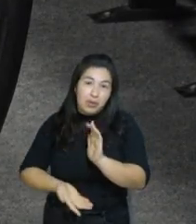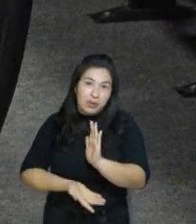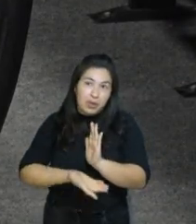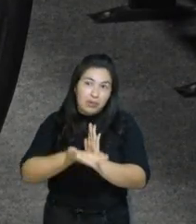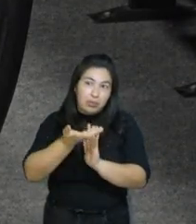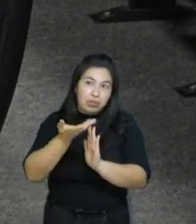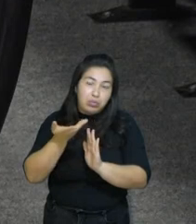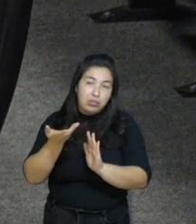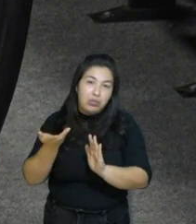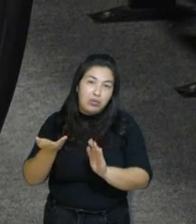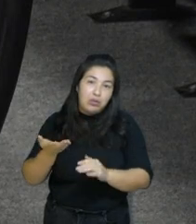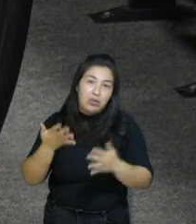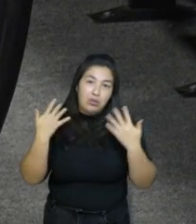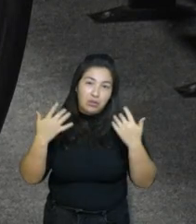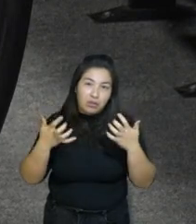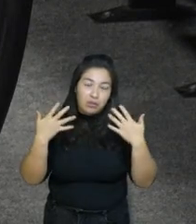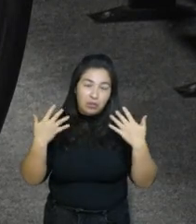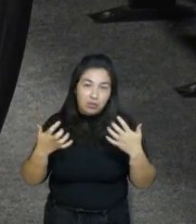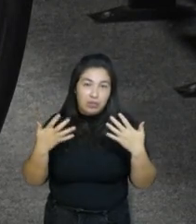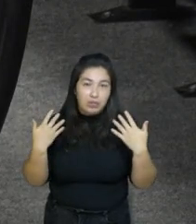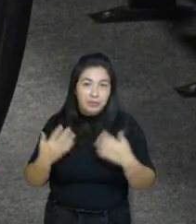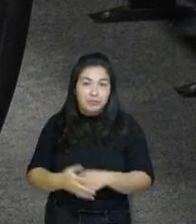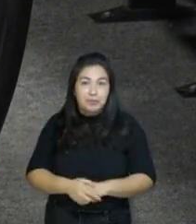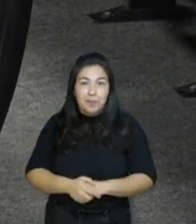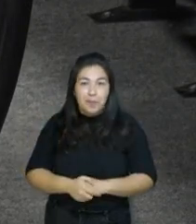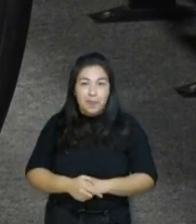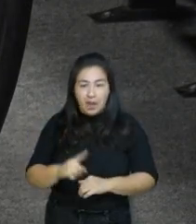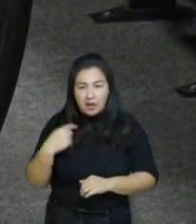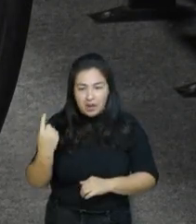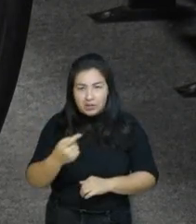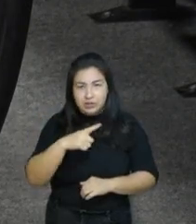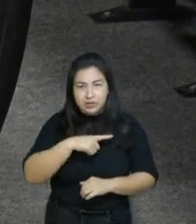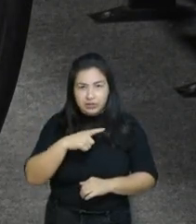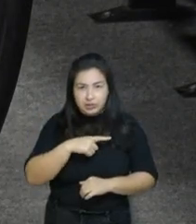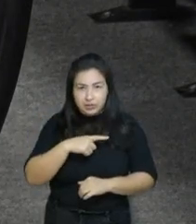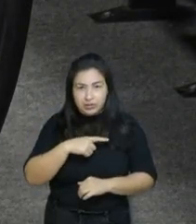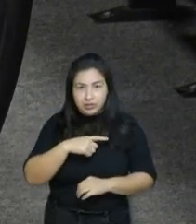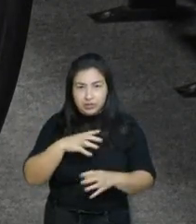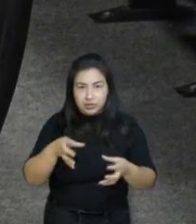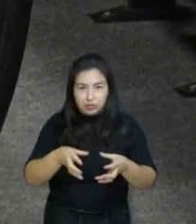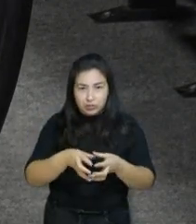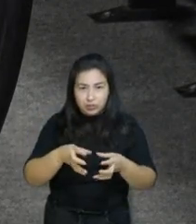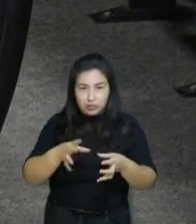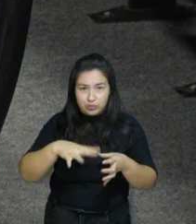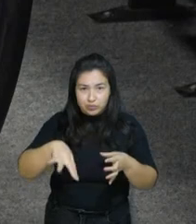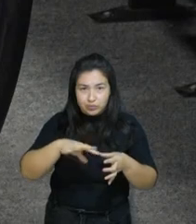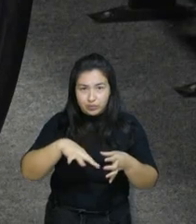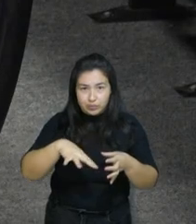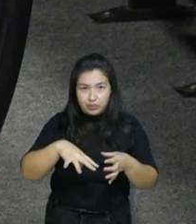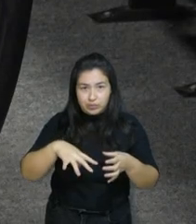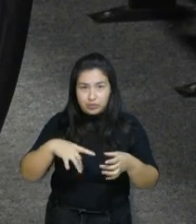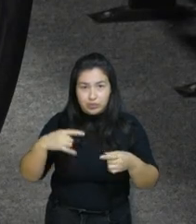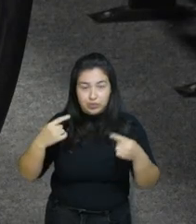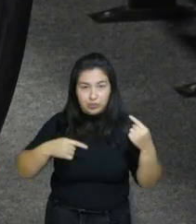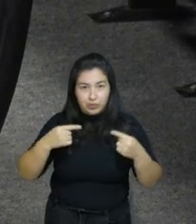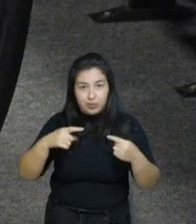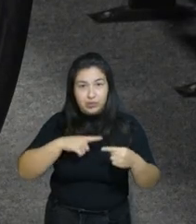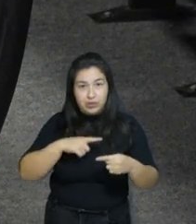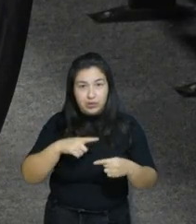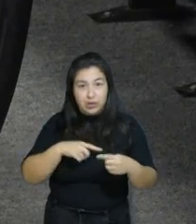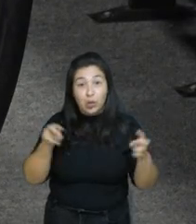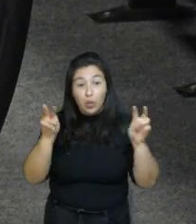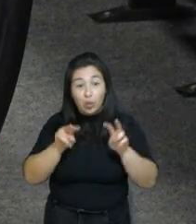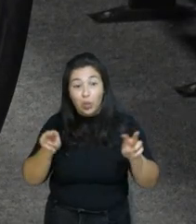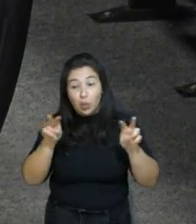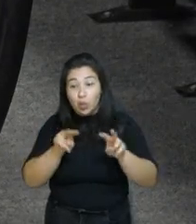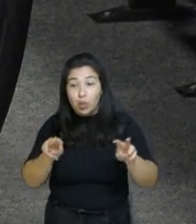temperatura. Mas uma coisa que a Regina colocou, e é uma demanda que a gente tem na Frente Parlamentar Ambientalista, é da gente ter um